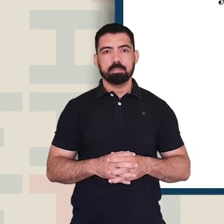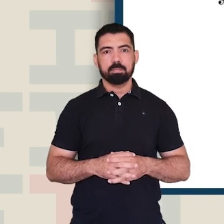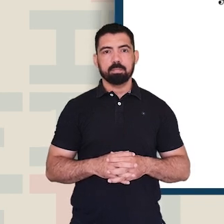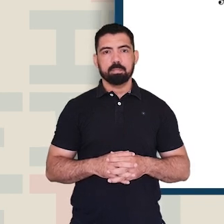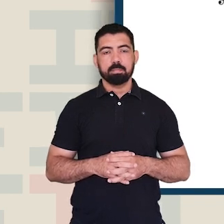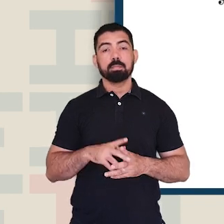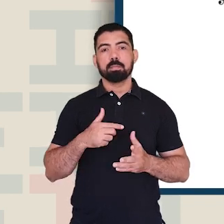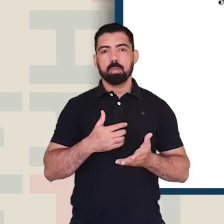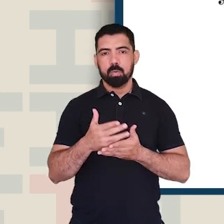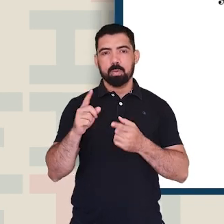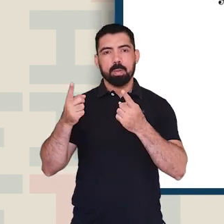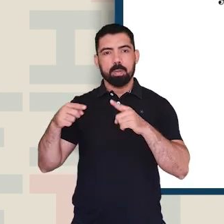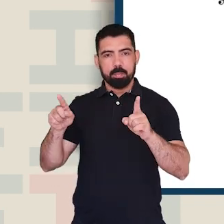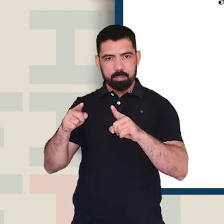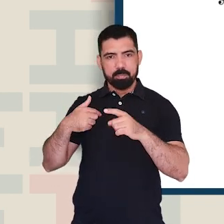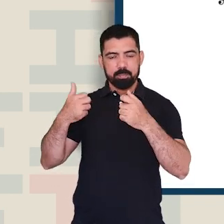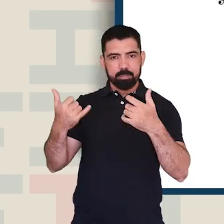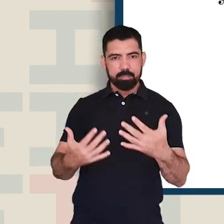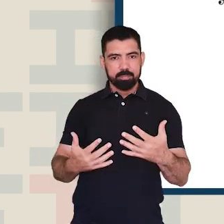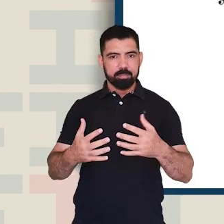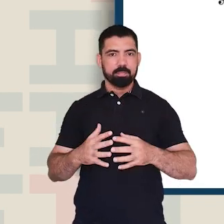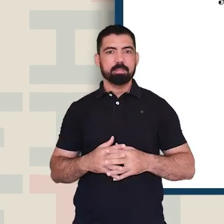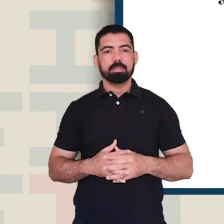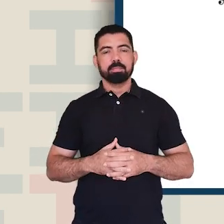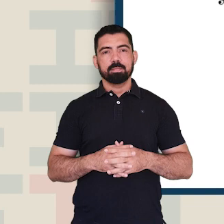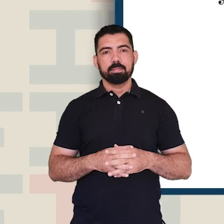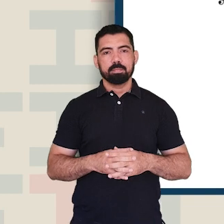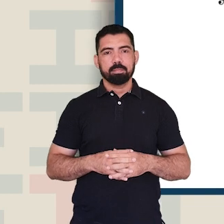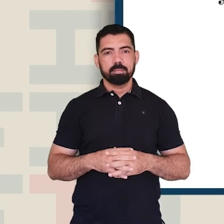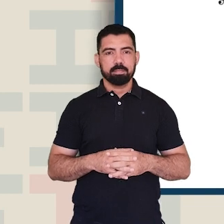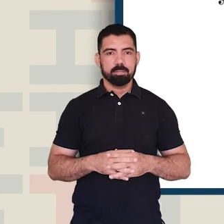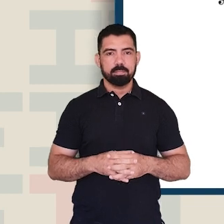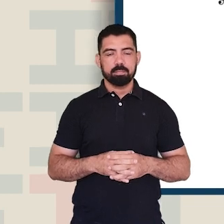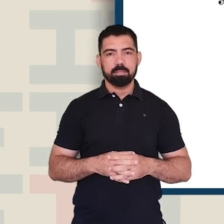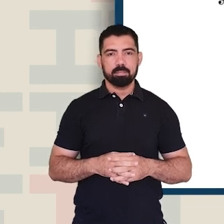Aí começa a melodia propriamente dita.